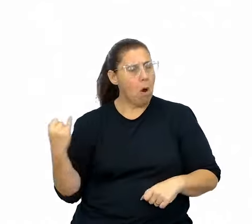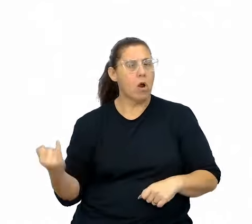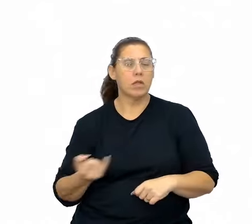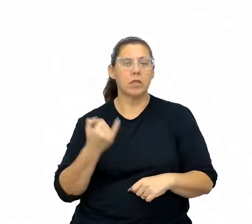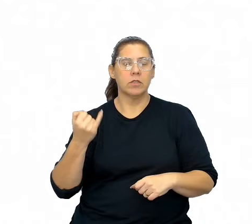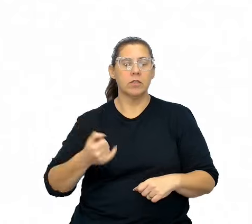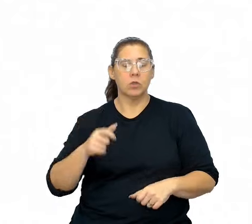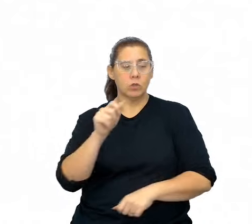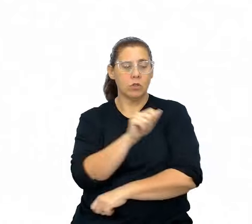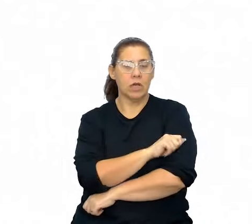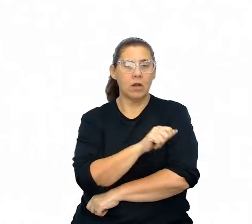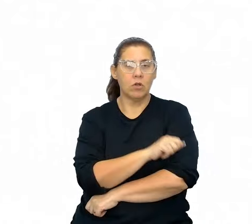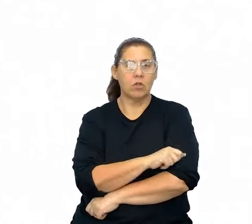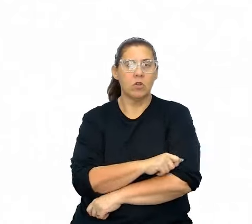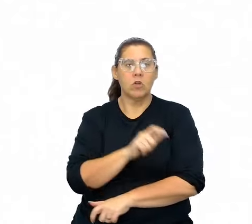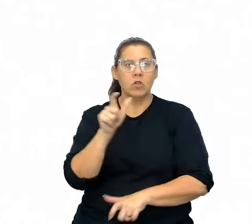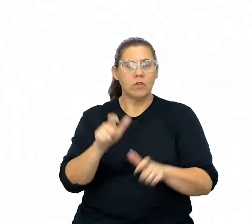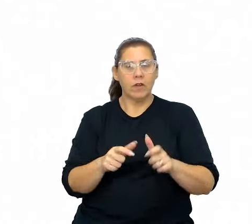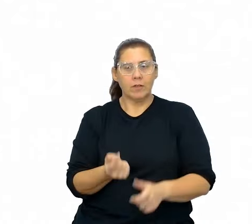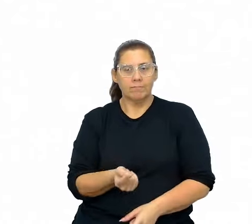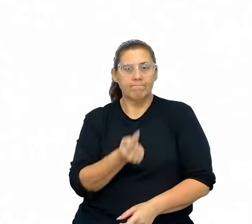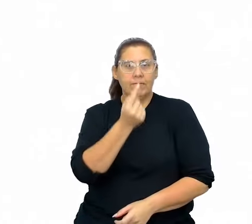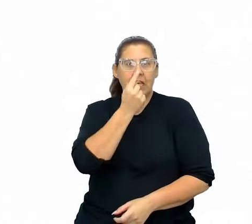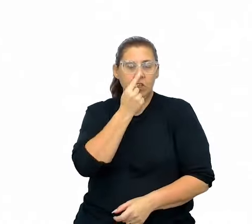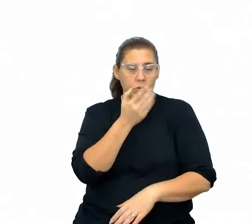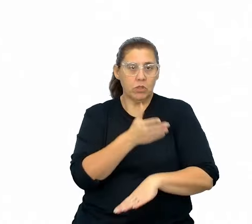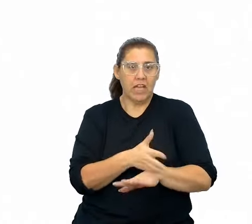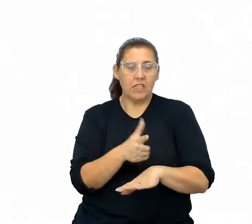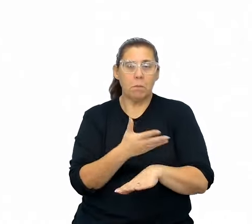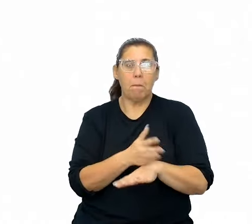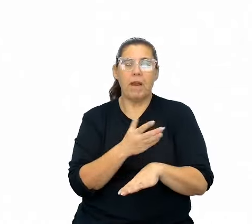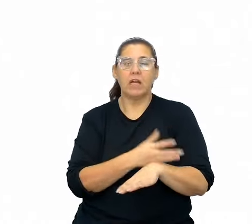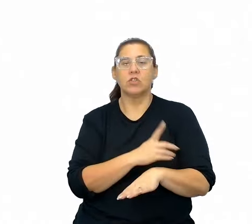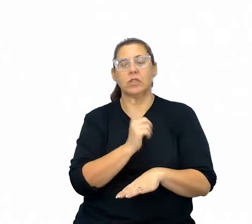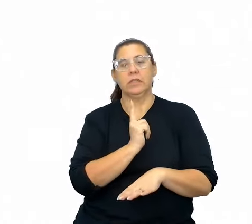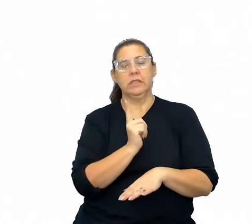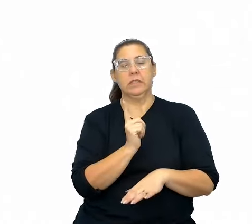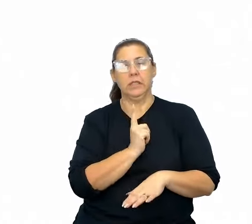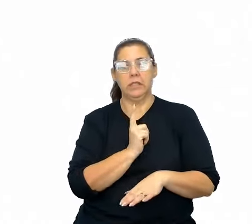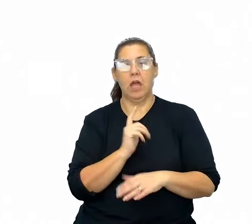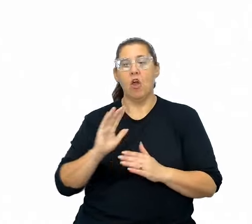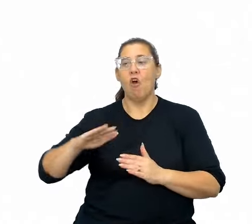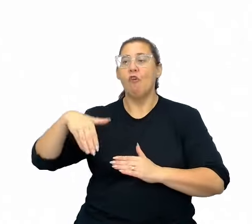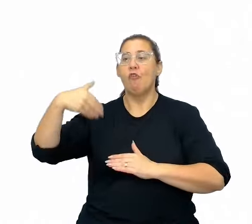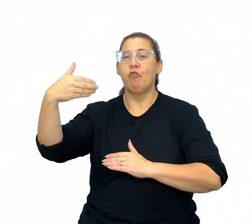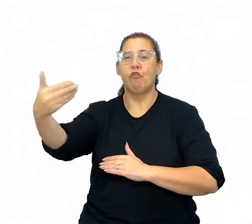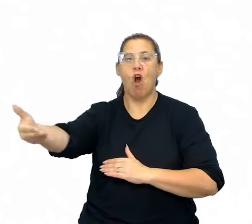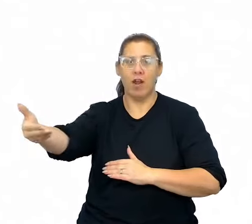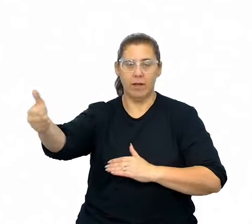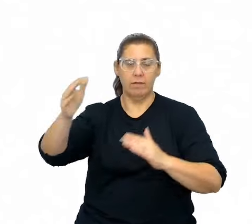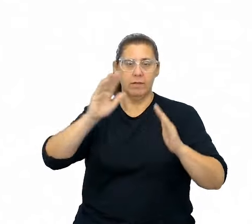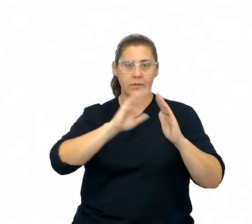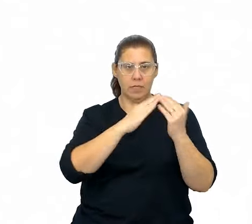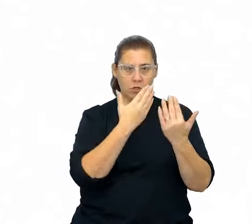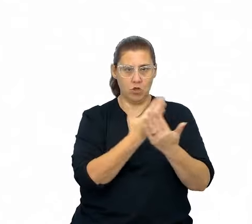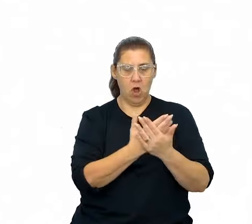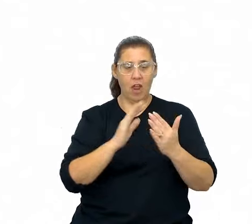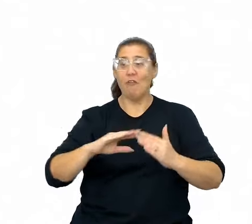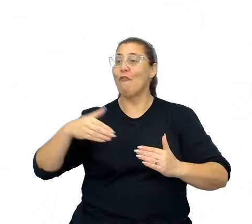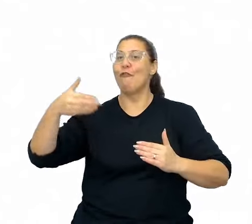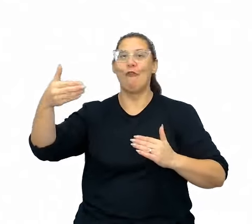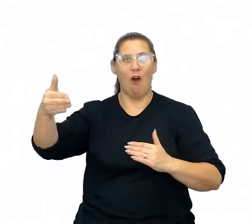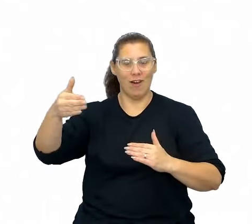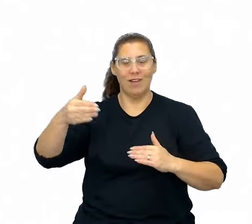possível os estudantes das práticas sociais que existem fora da escola, trazendo